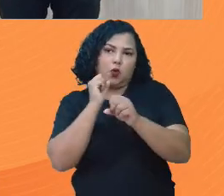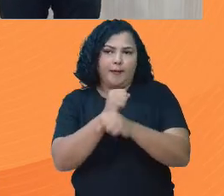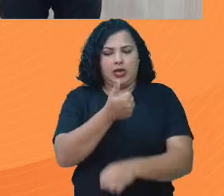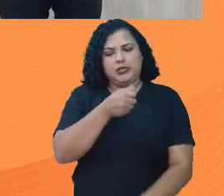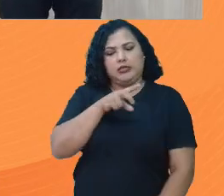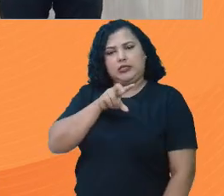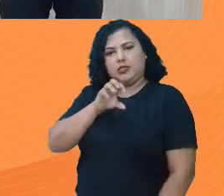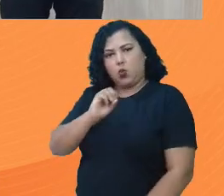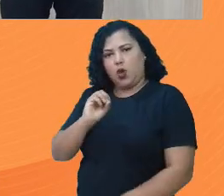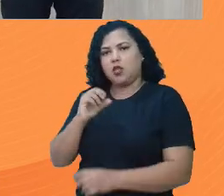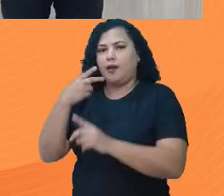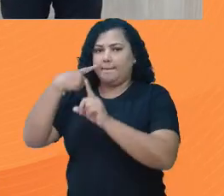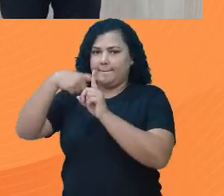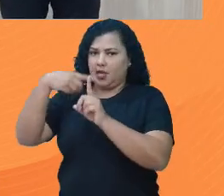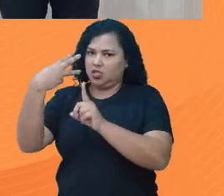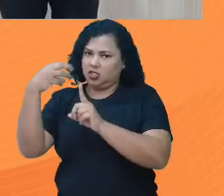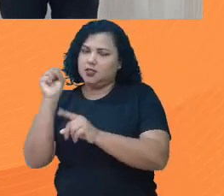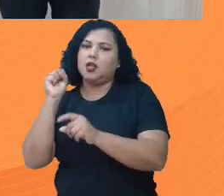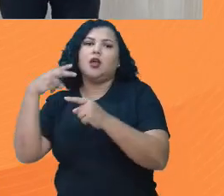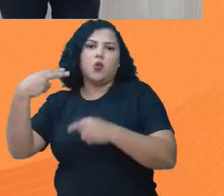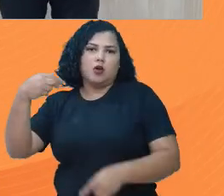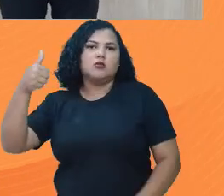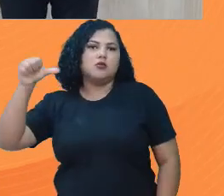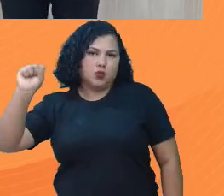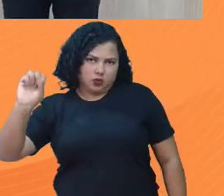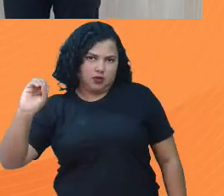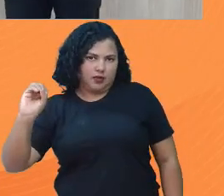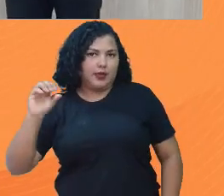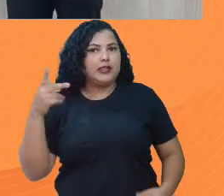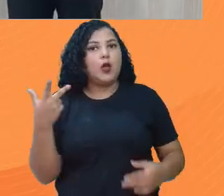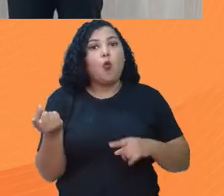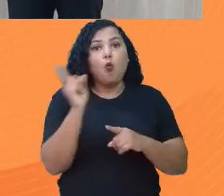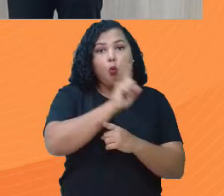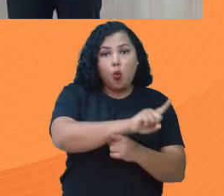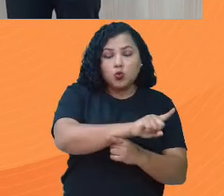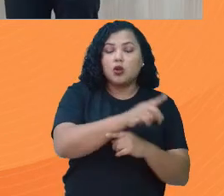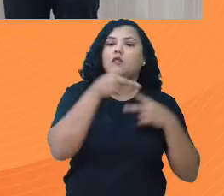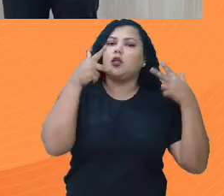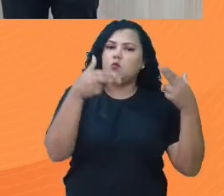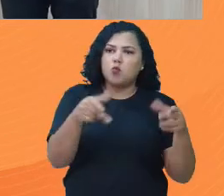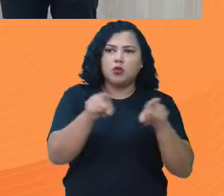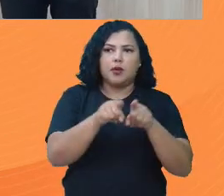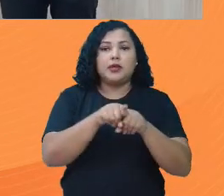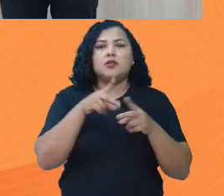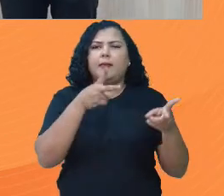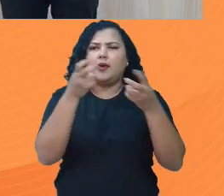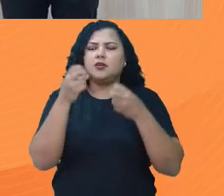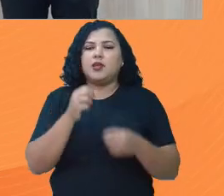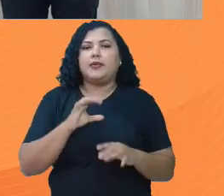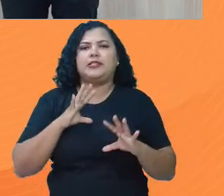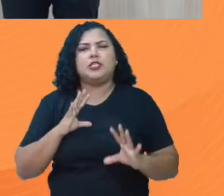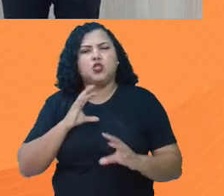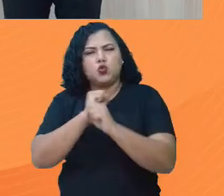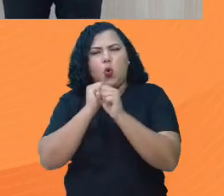do outro lado também é 30 graus, tá bom? E a gente viu aí também que se a gente somar